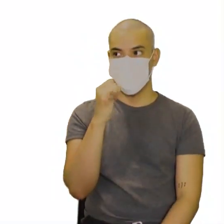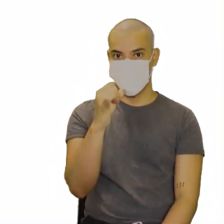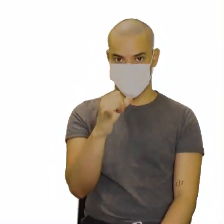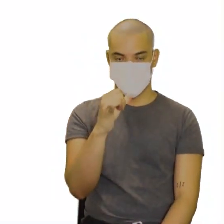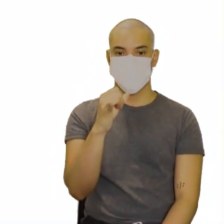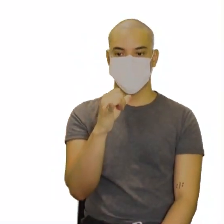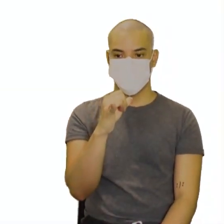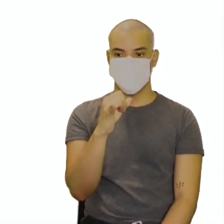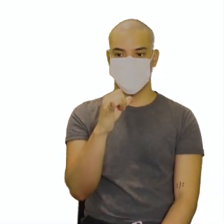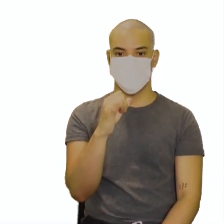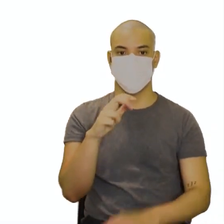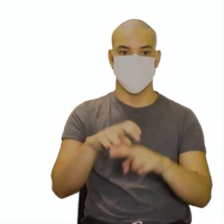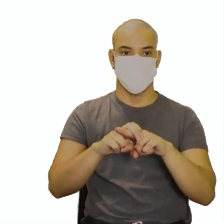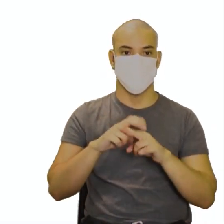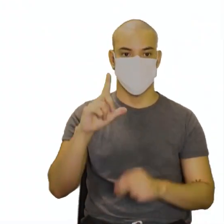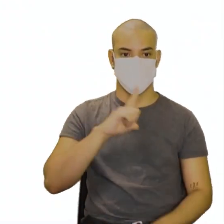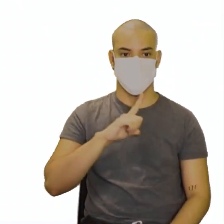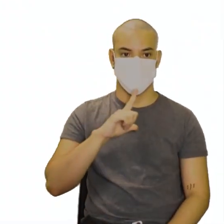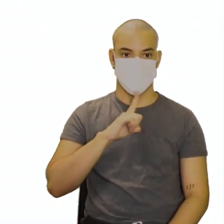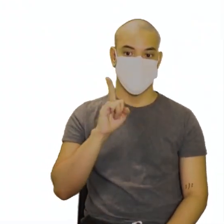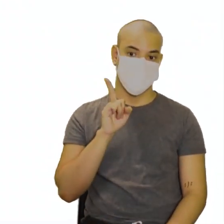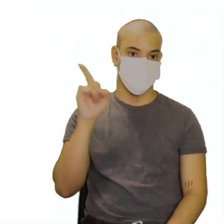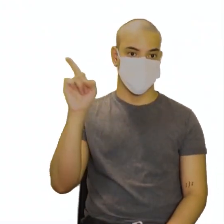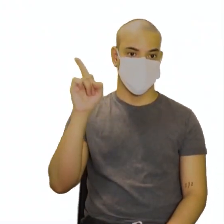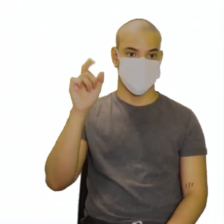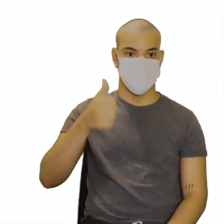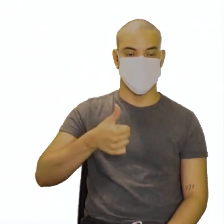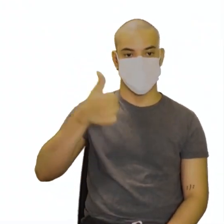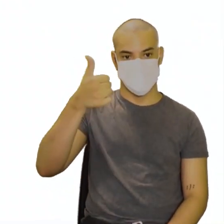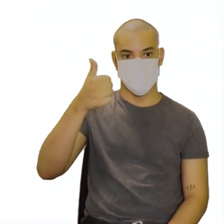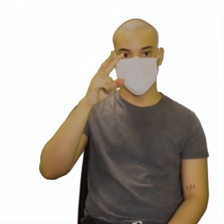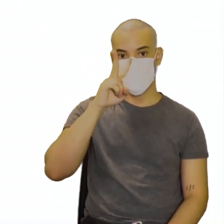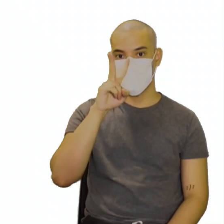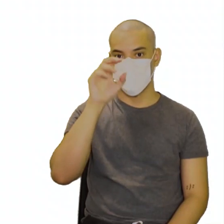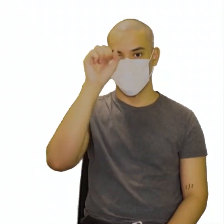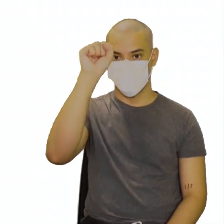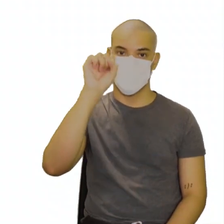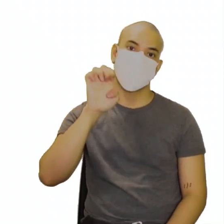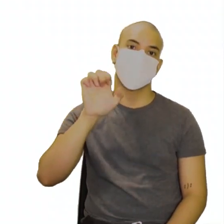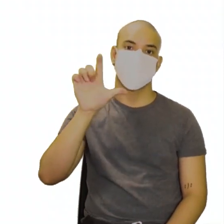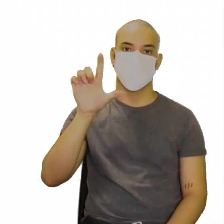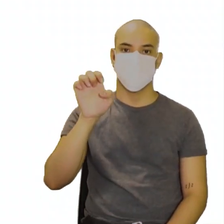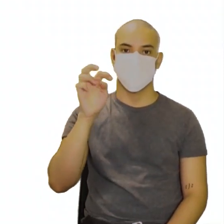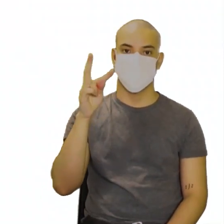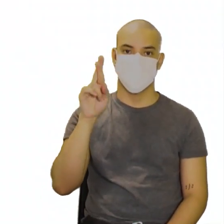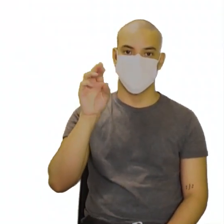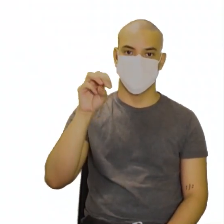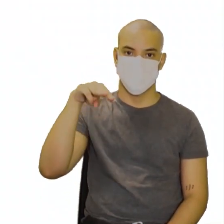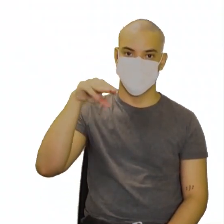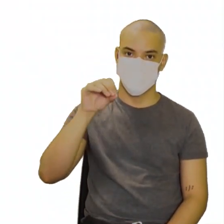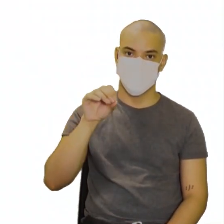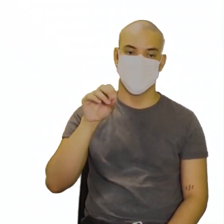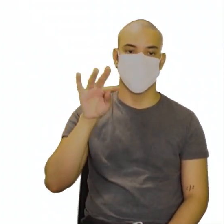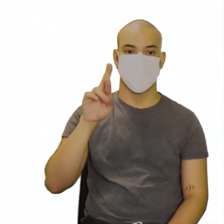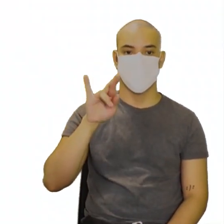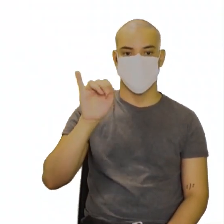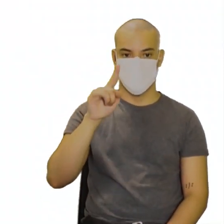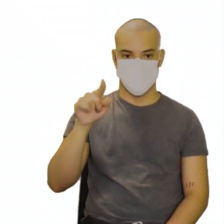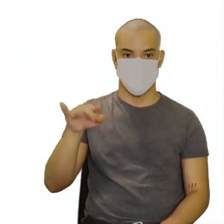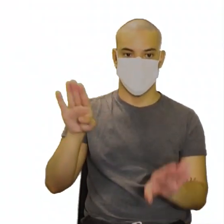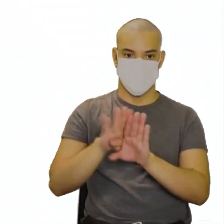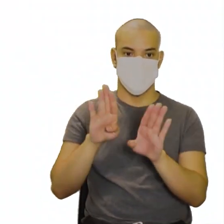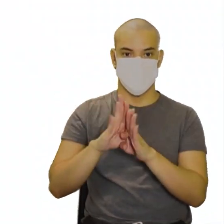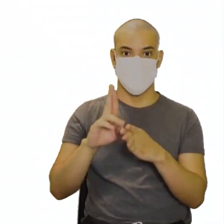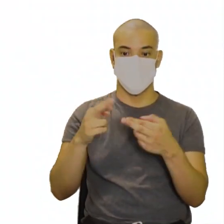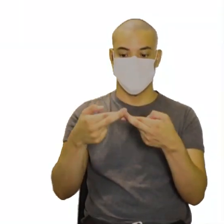tá aqui o Epson, que é a nossa força eletromotriz, está aqui a resistência interna do